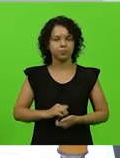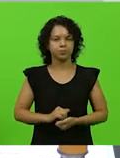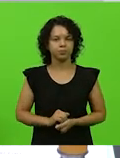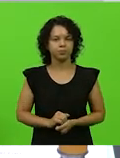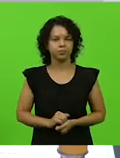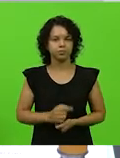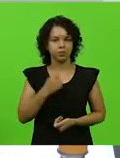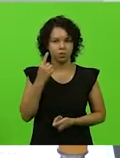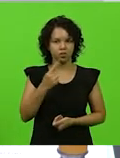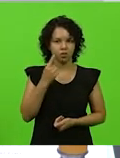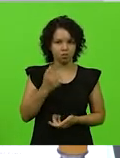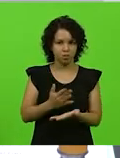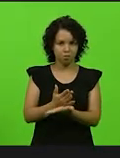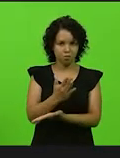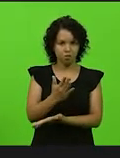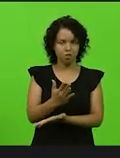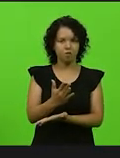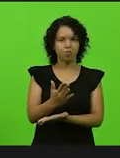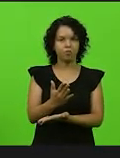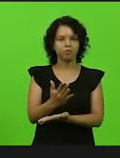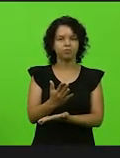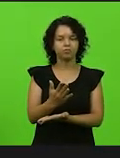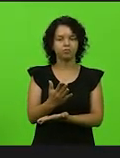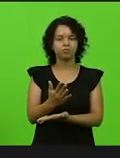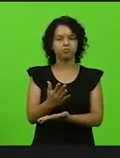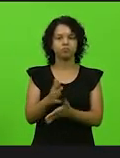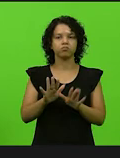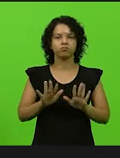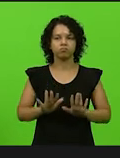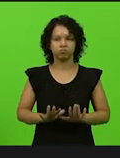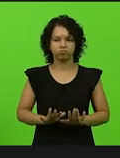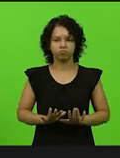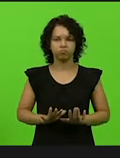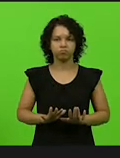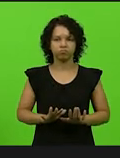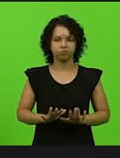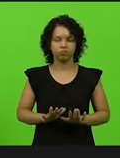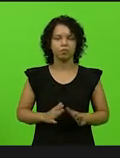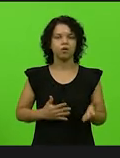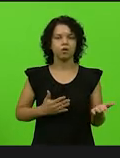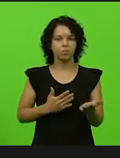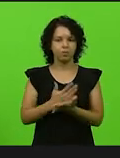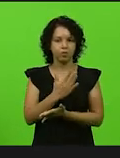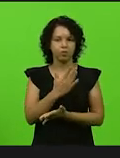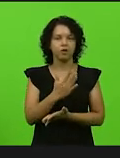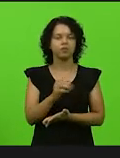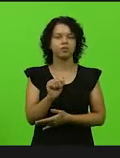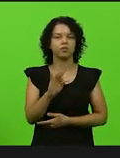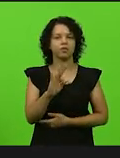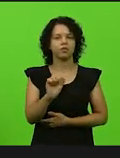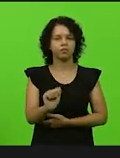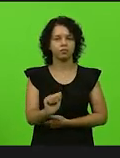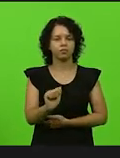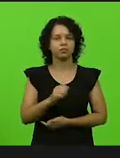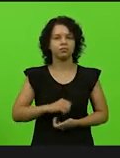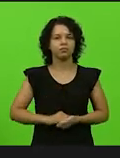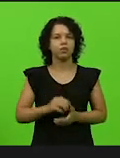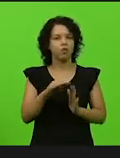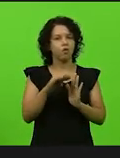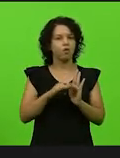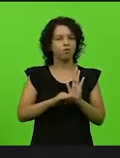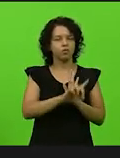e os deputados que aprovaram em permaneçam como estão e aprovada a ata